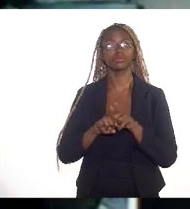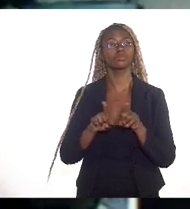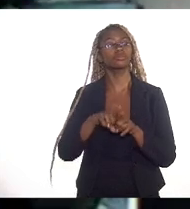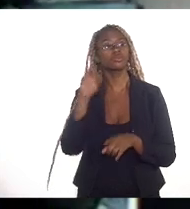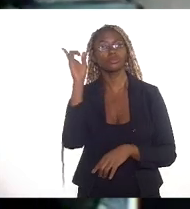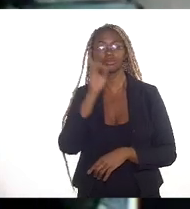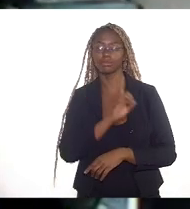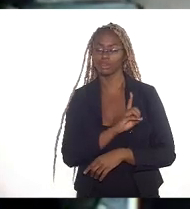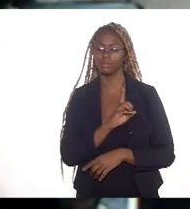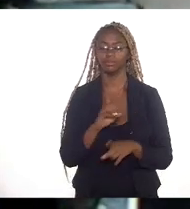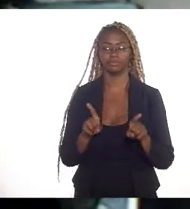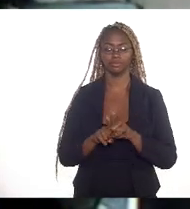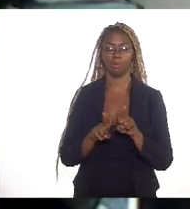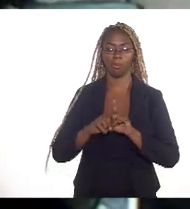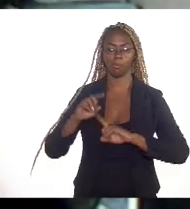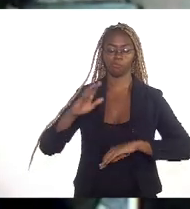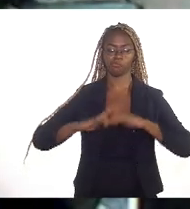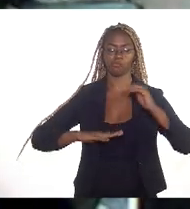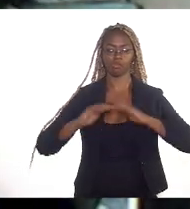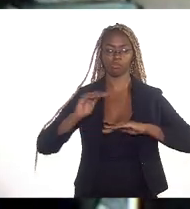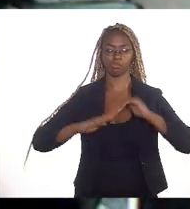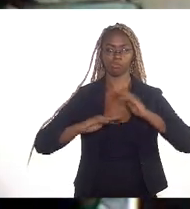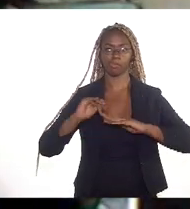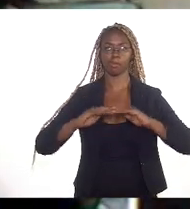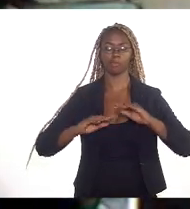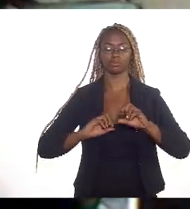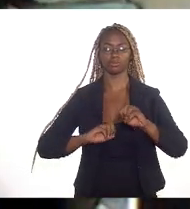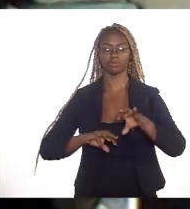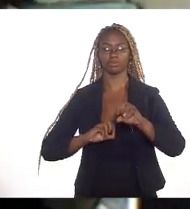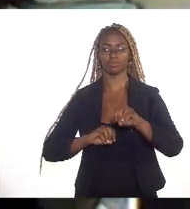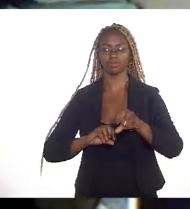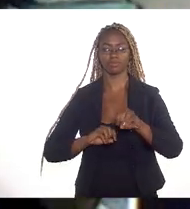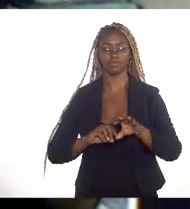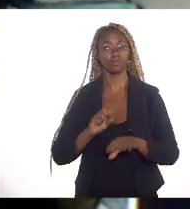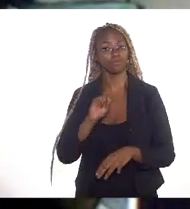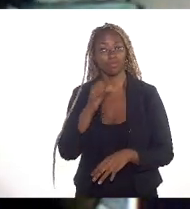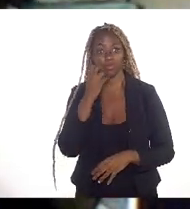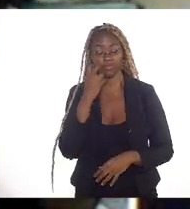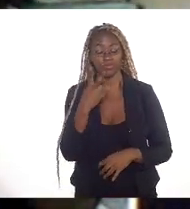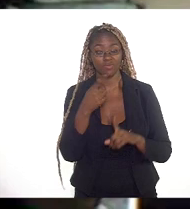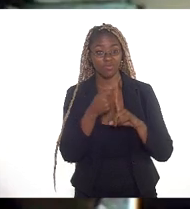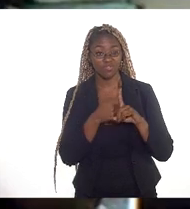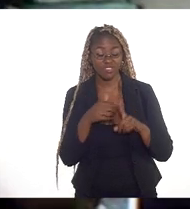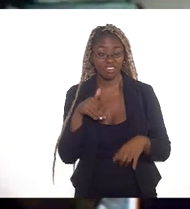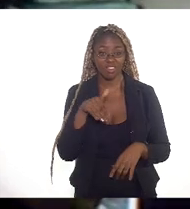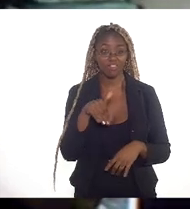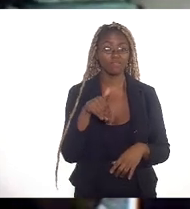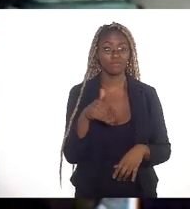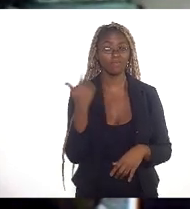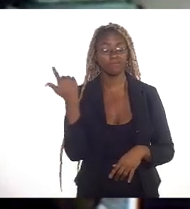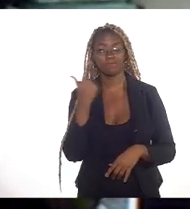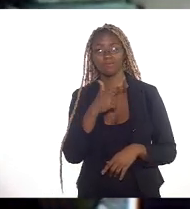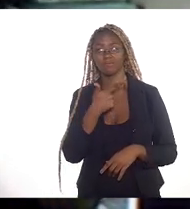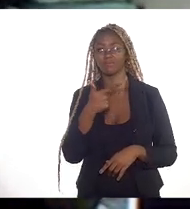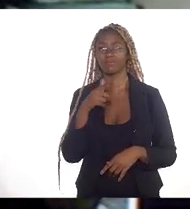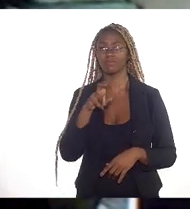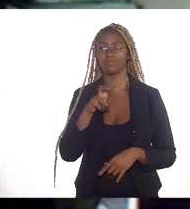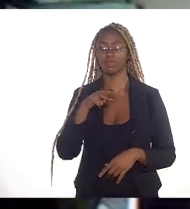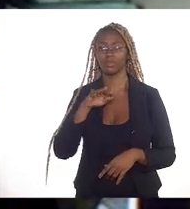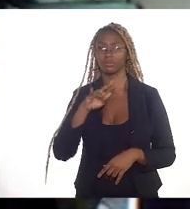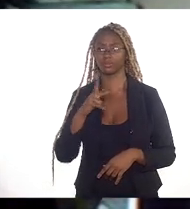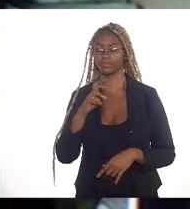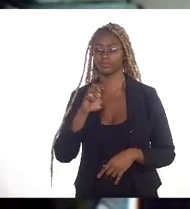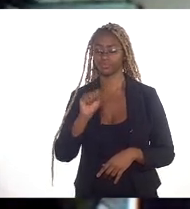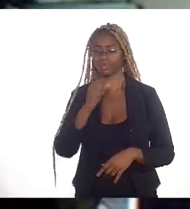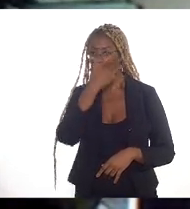Estamos avançando entre os profissionais de educação. Se as previsões de que nesse mês a gente consiga imunizar 25 milhões de